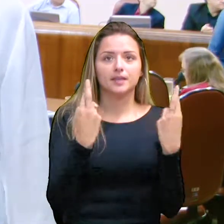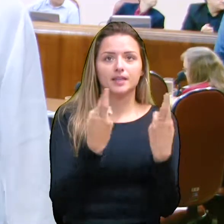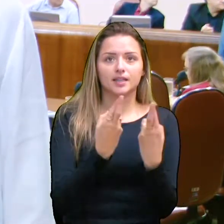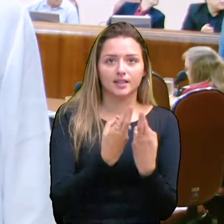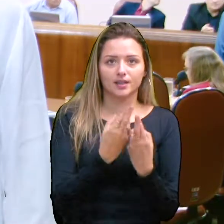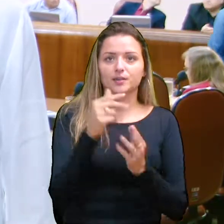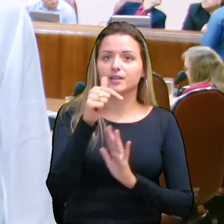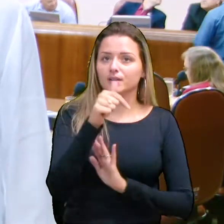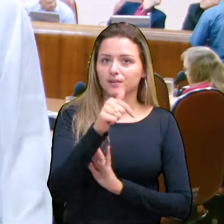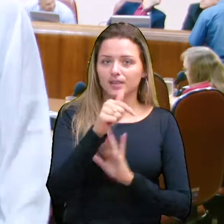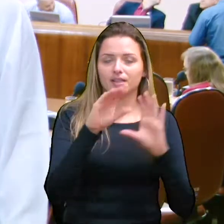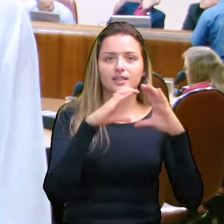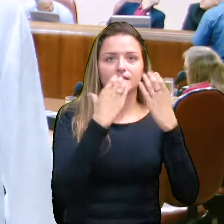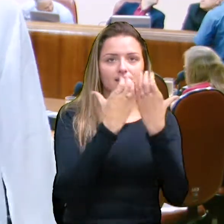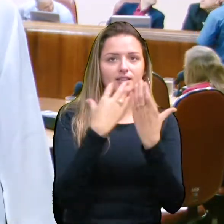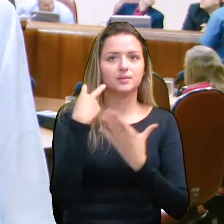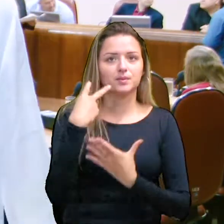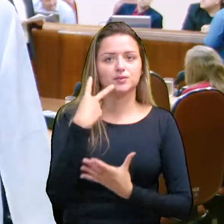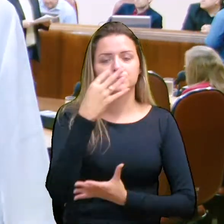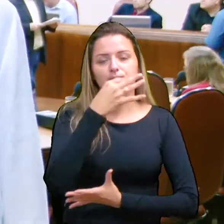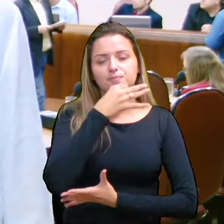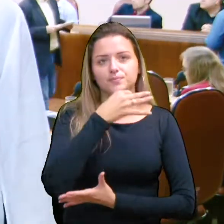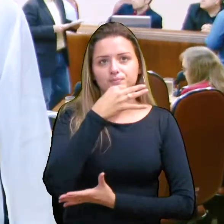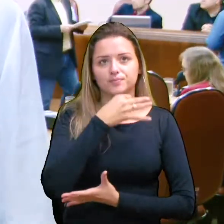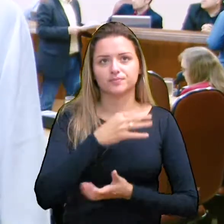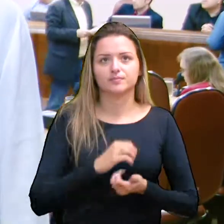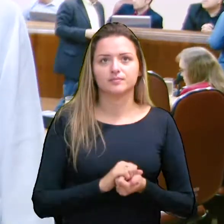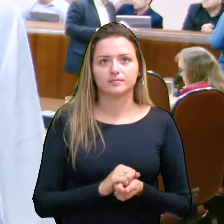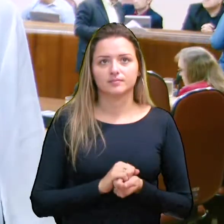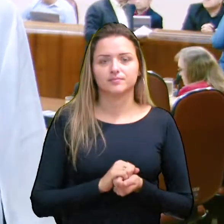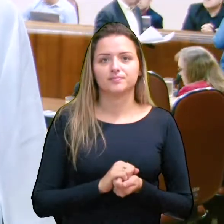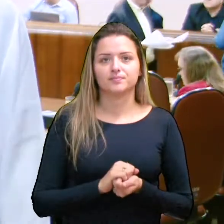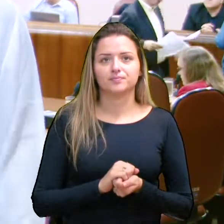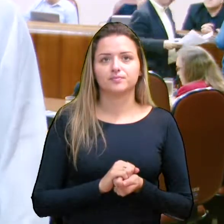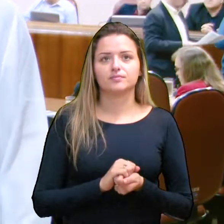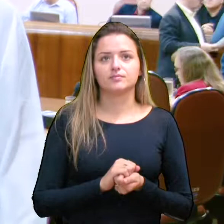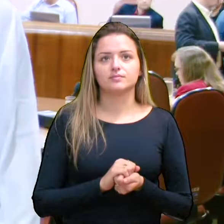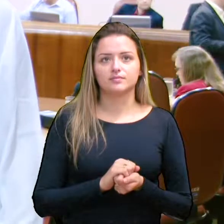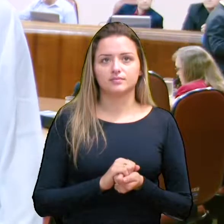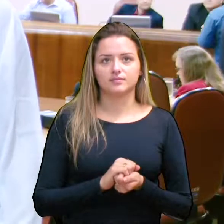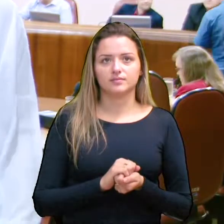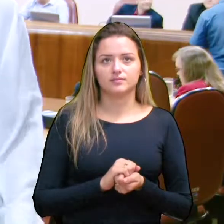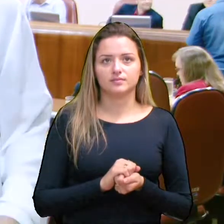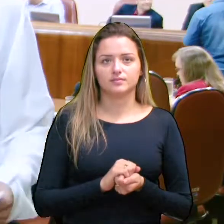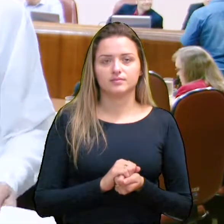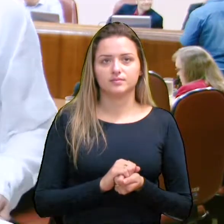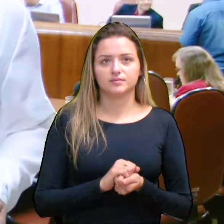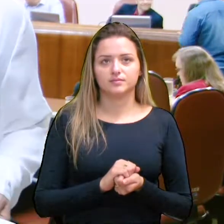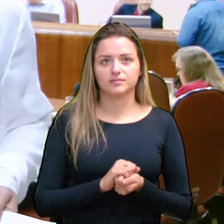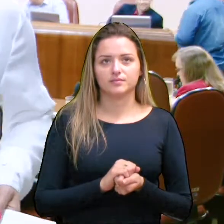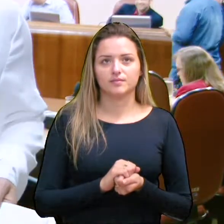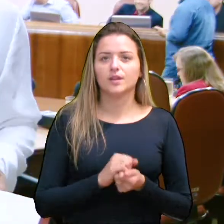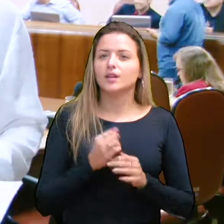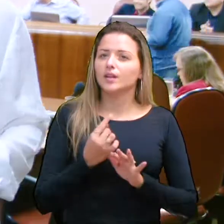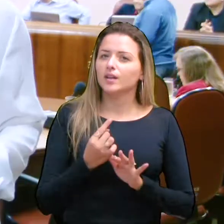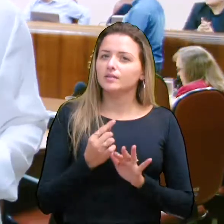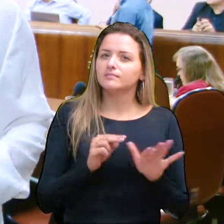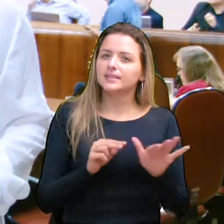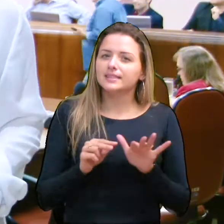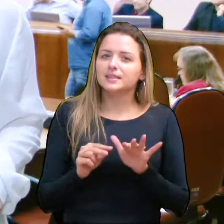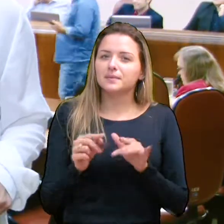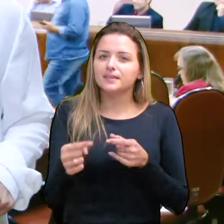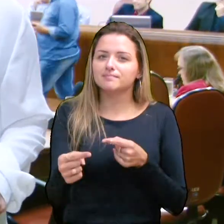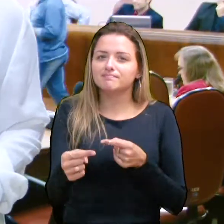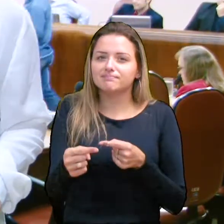legislativo aqui em Caxias do Sul, no Parlamento Caxiense. Uma semana um pouquinho mais